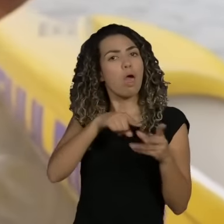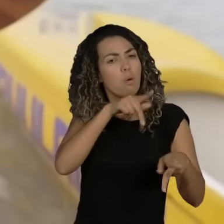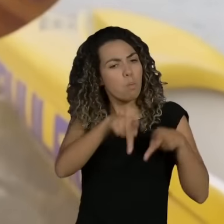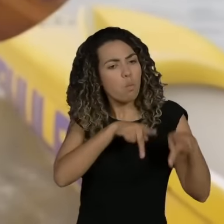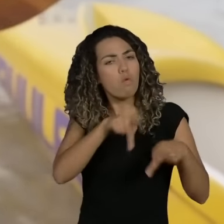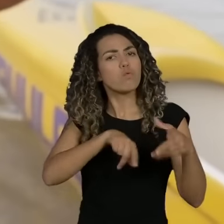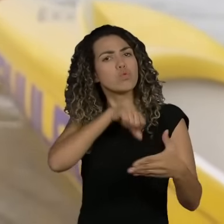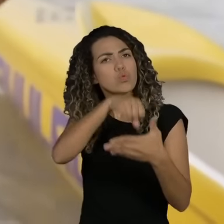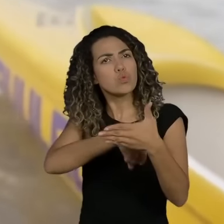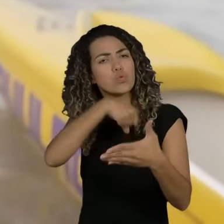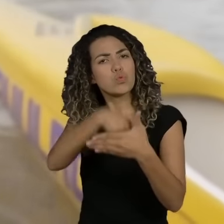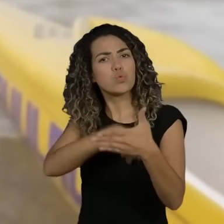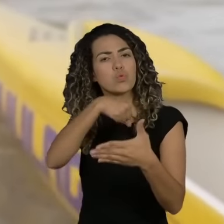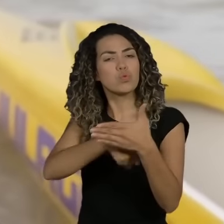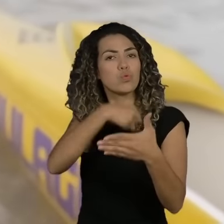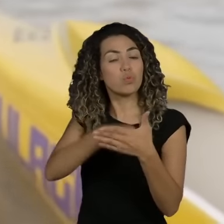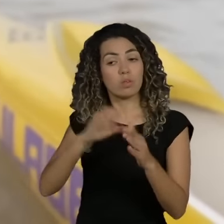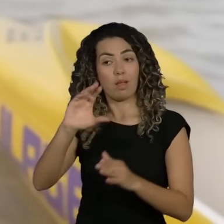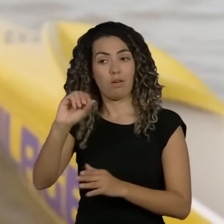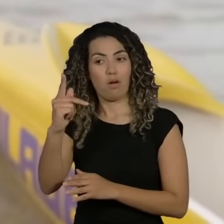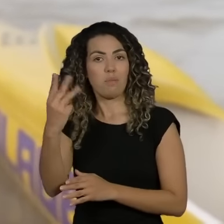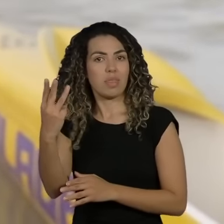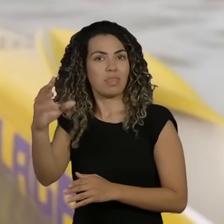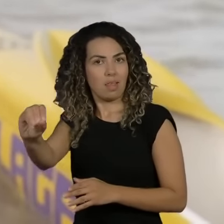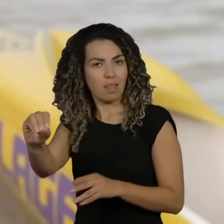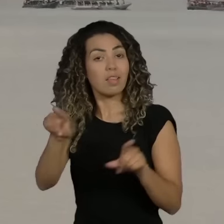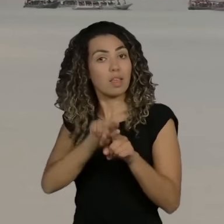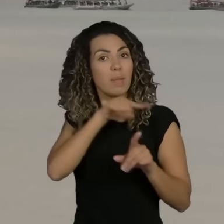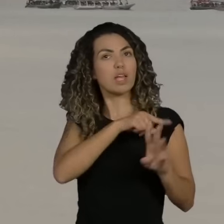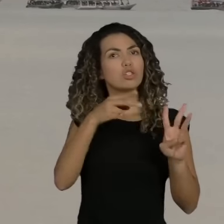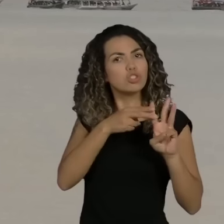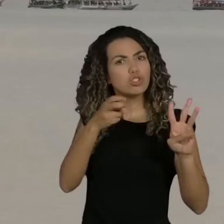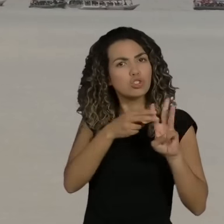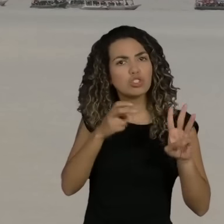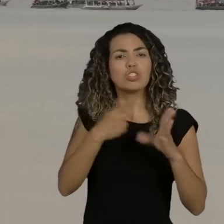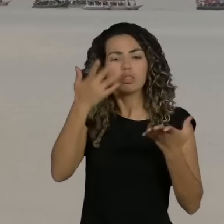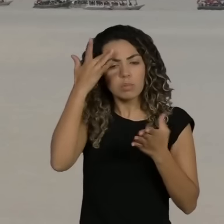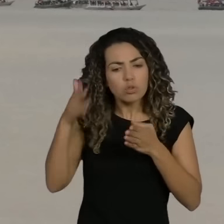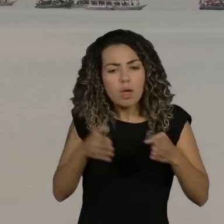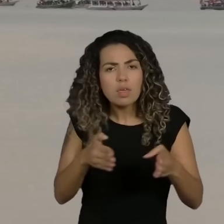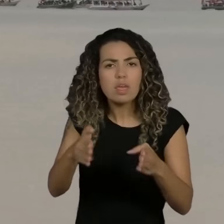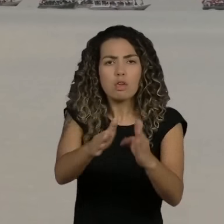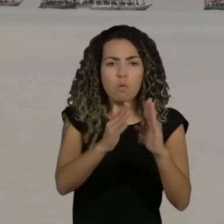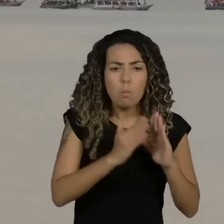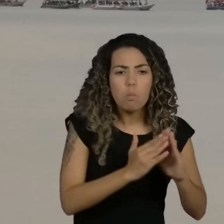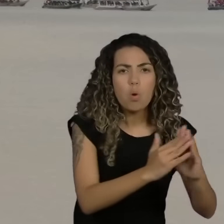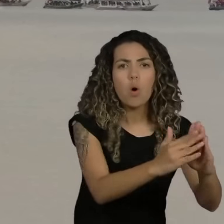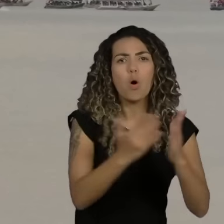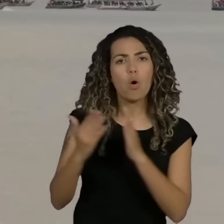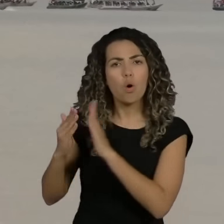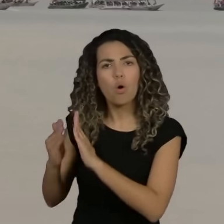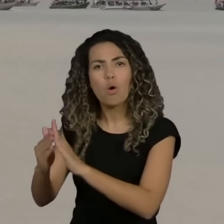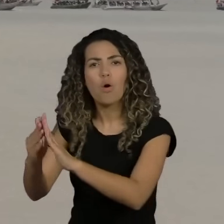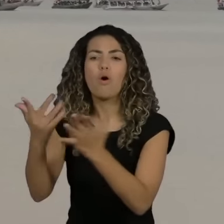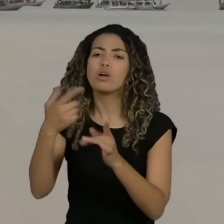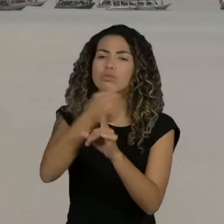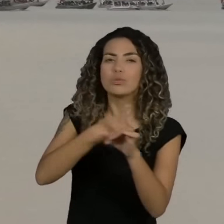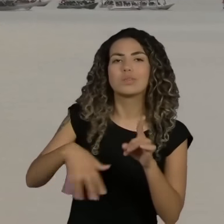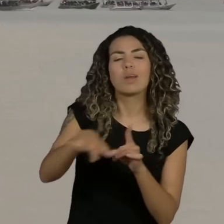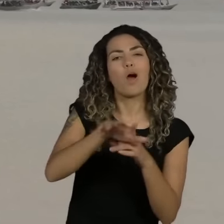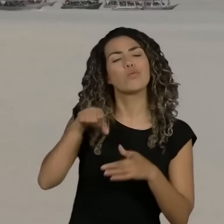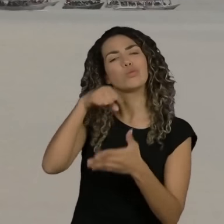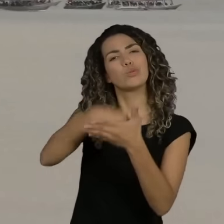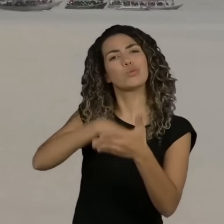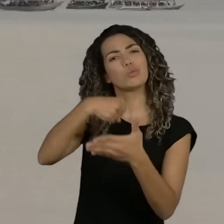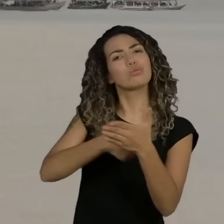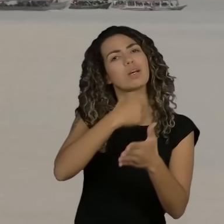O evento paralelo à COP30 reúne povos indígenas, ribeirinhos e movimentos sociais que lutam pela